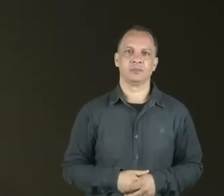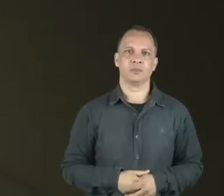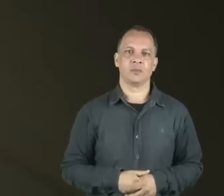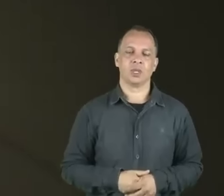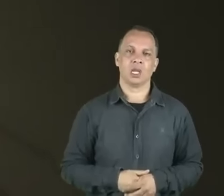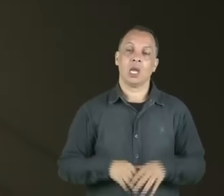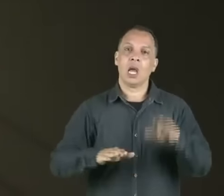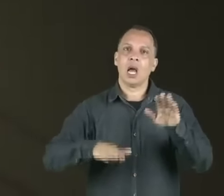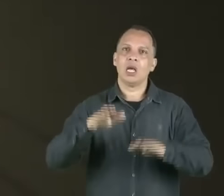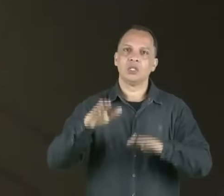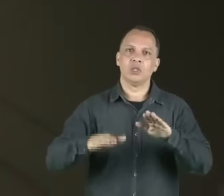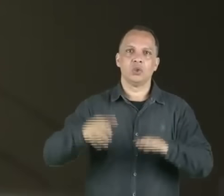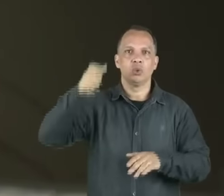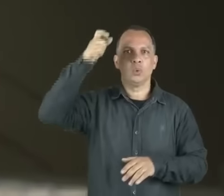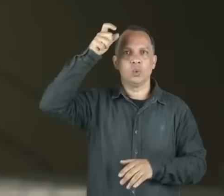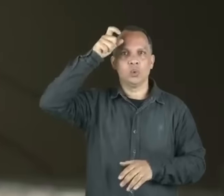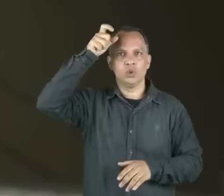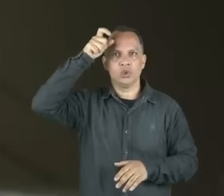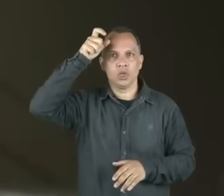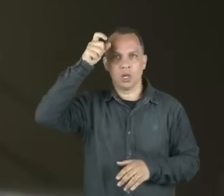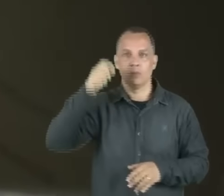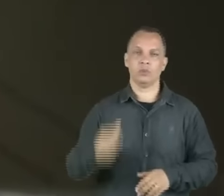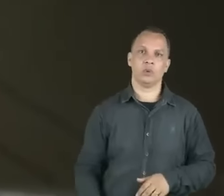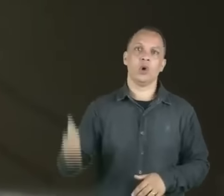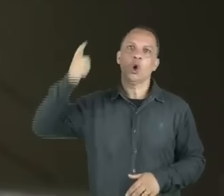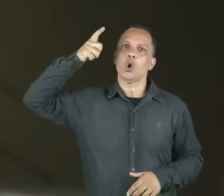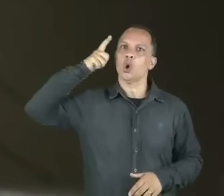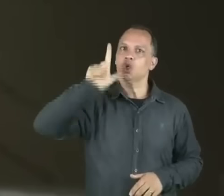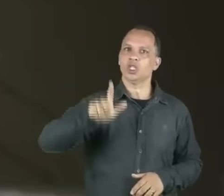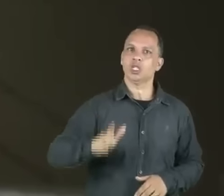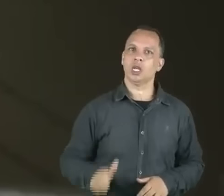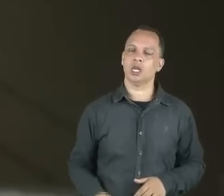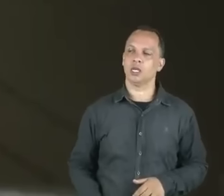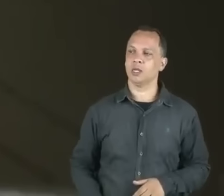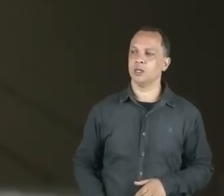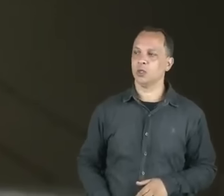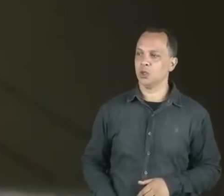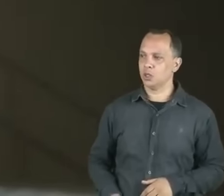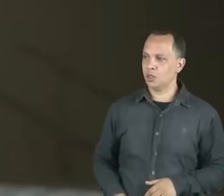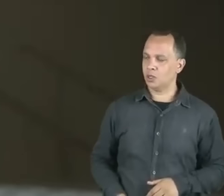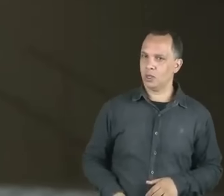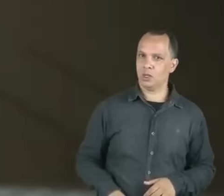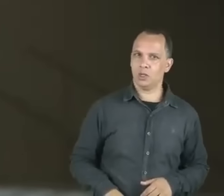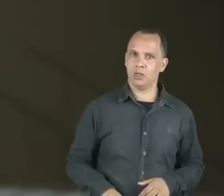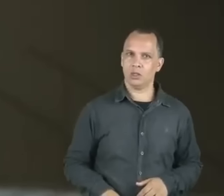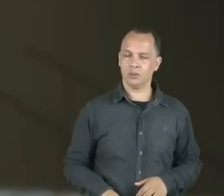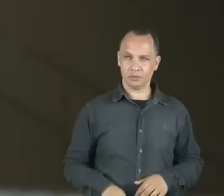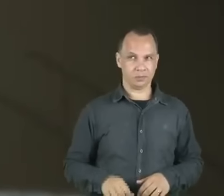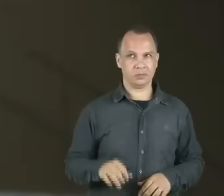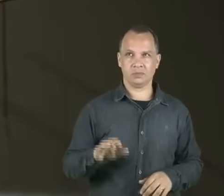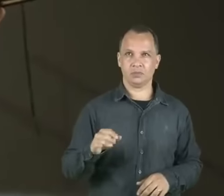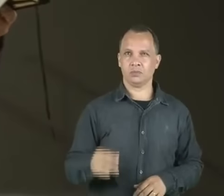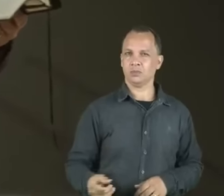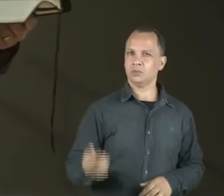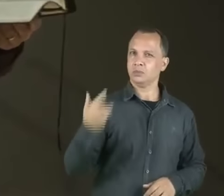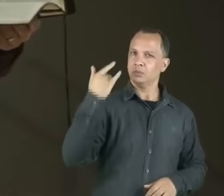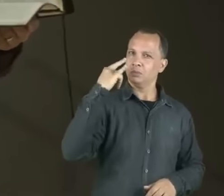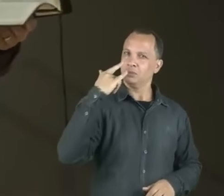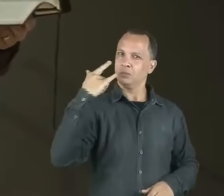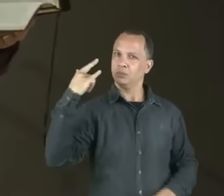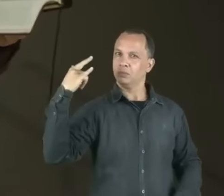consciências humanas controla afeta pensamentos sentimentos vontades humanas